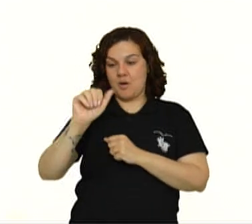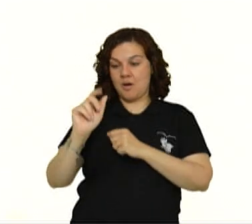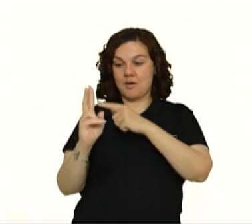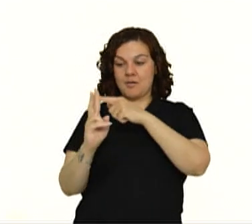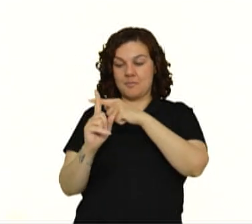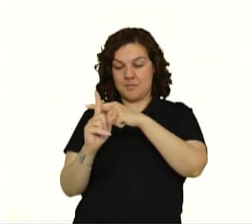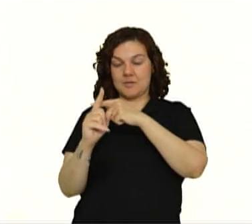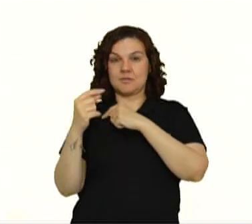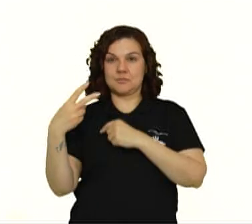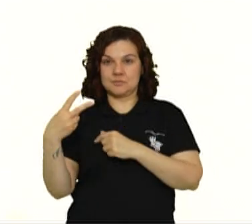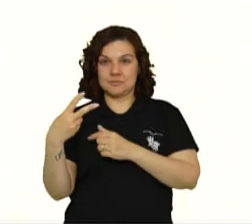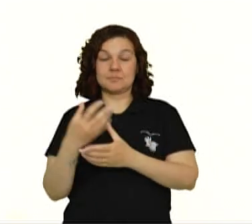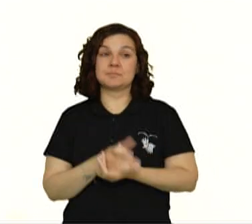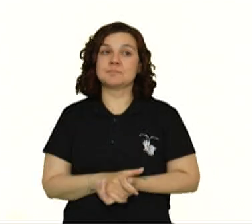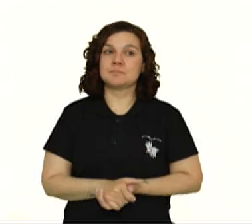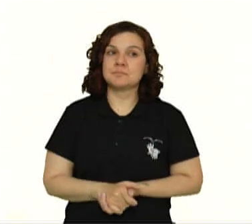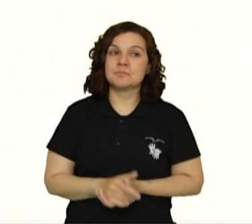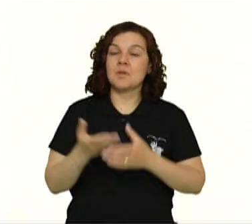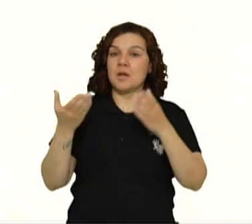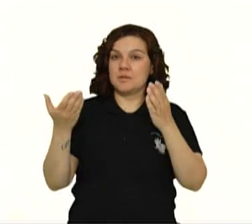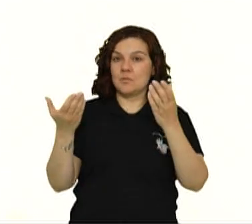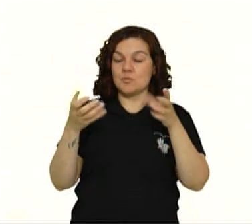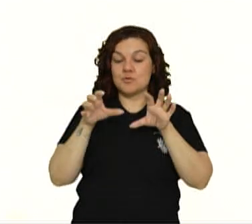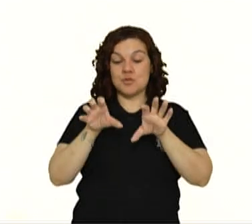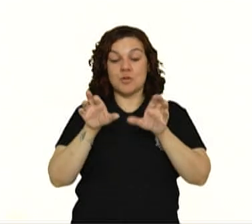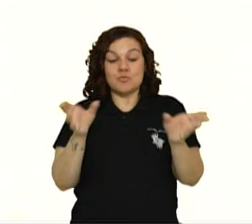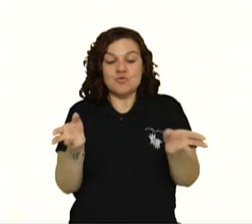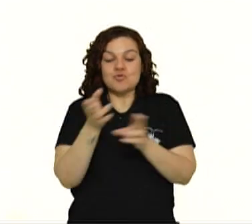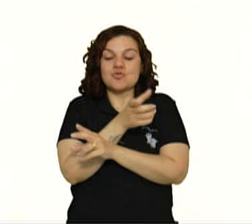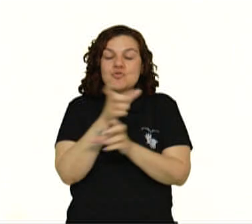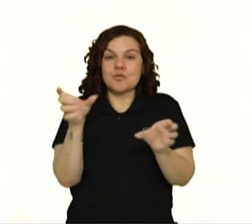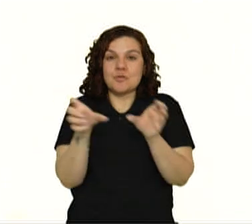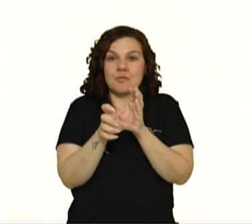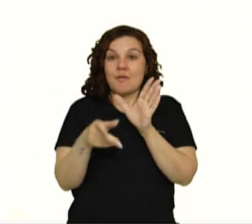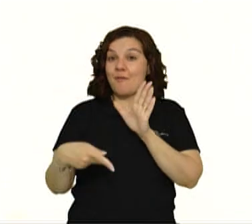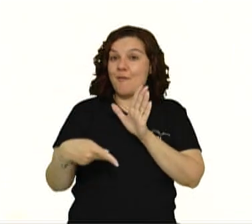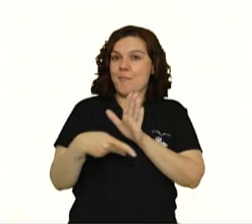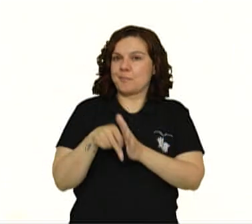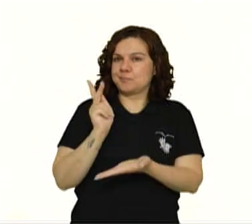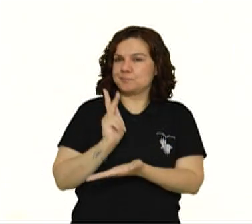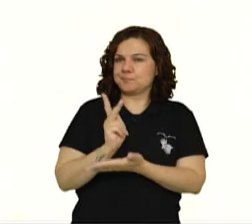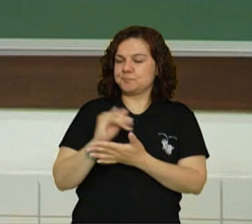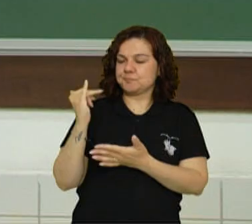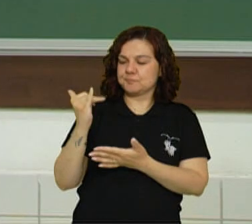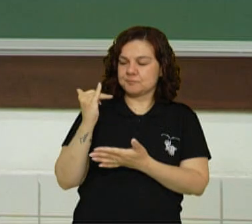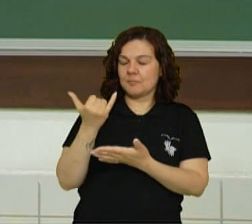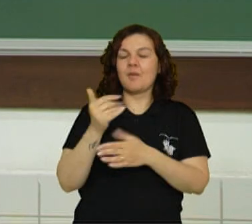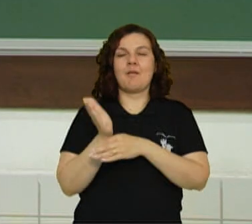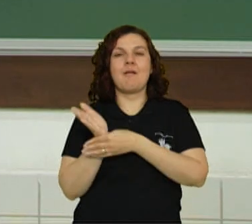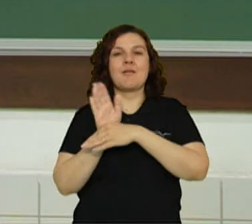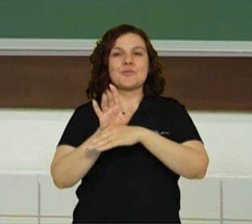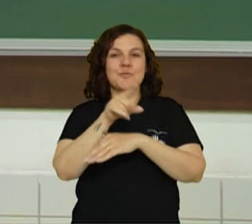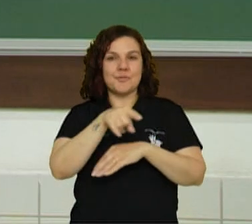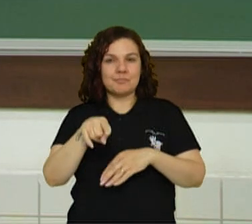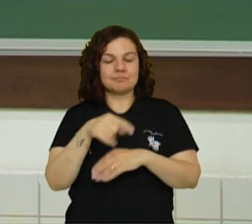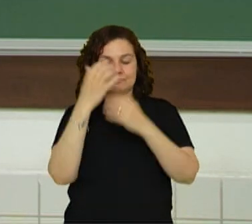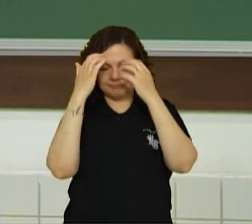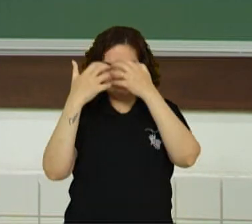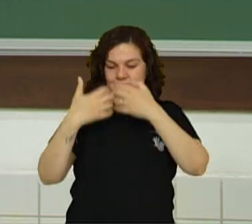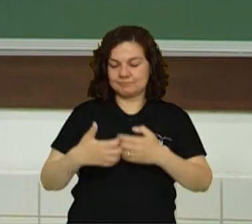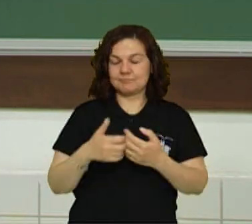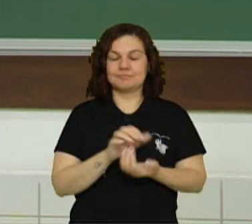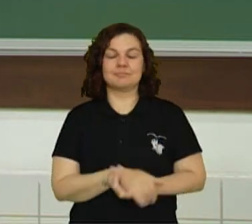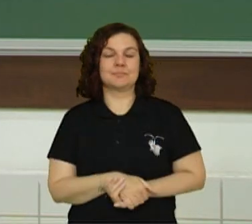2. Então, trabalhar com formas diferentes da mesma informação ajuda você no seu